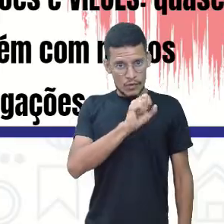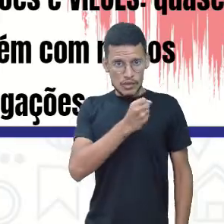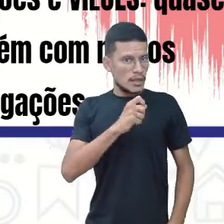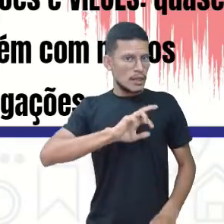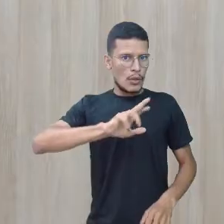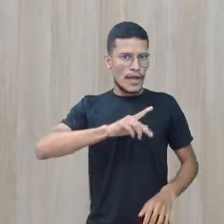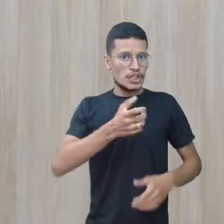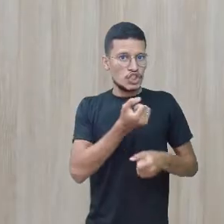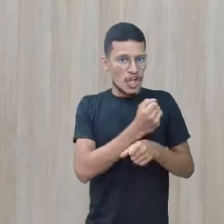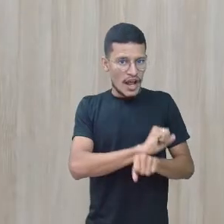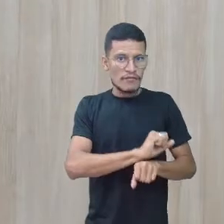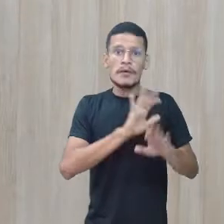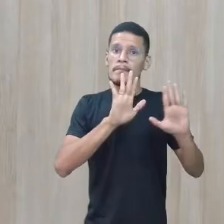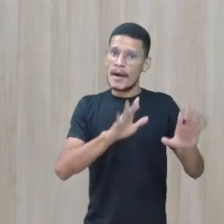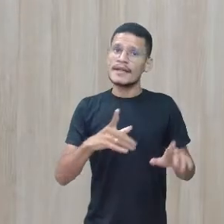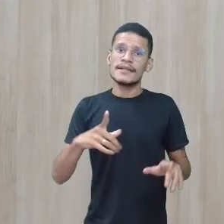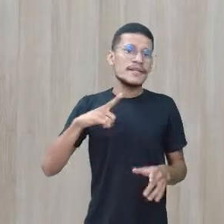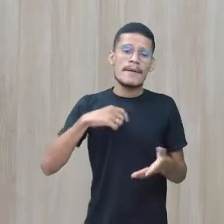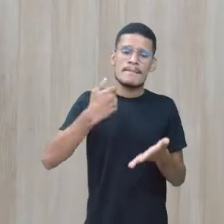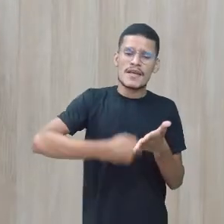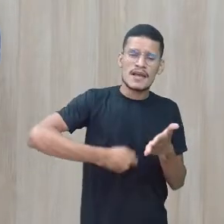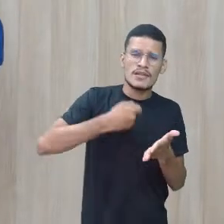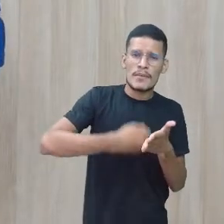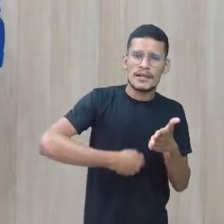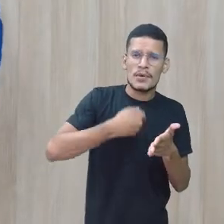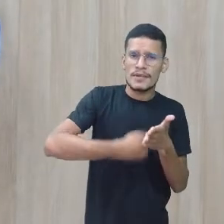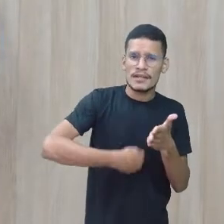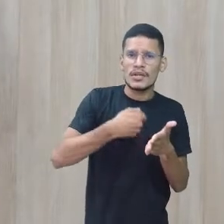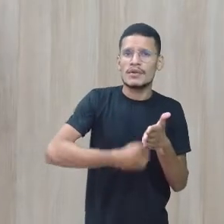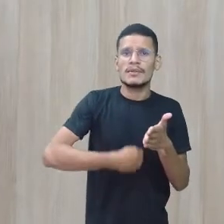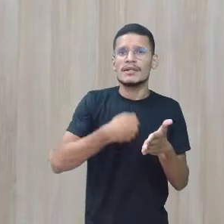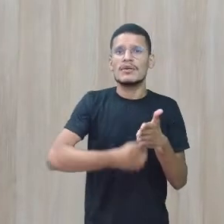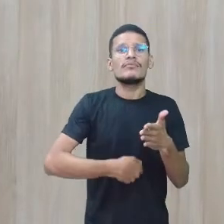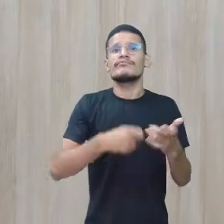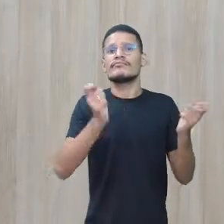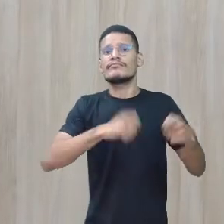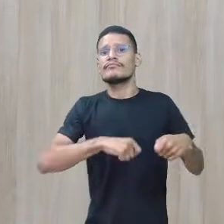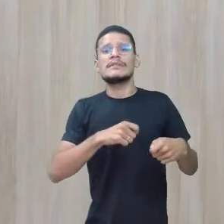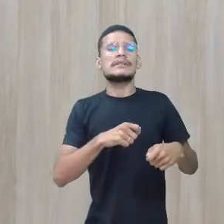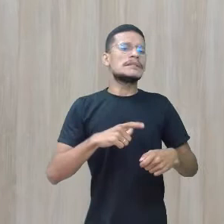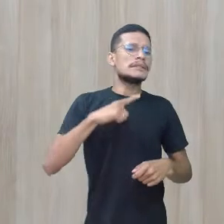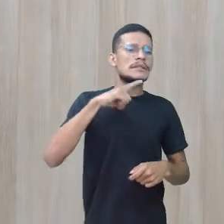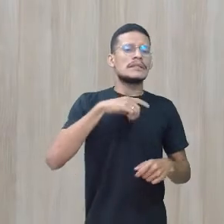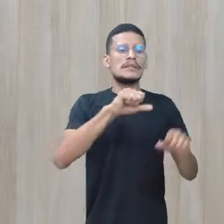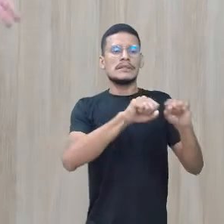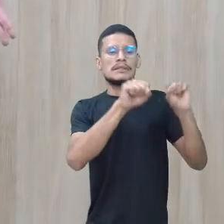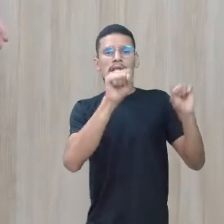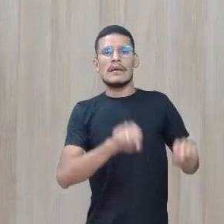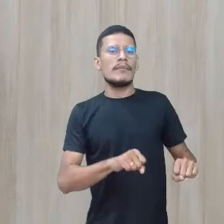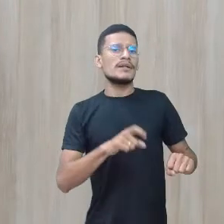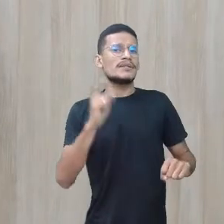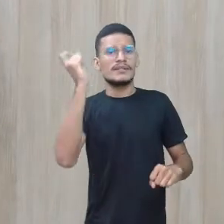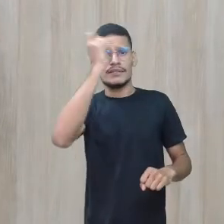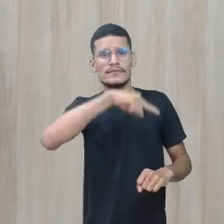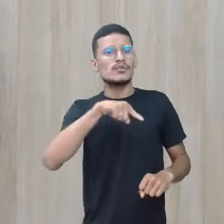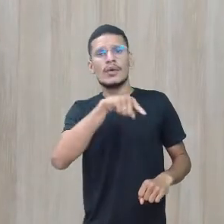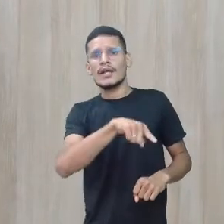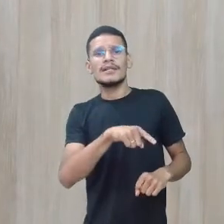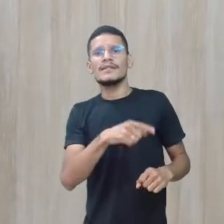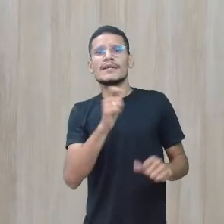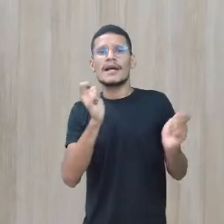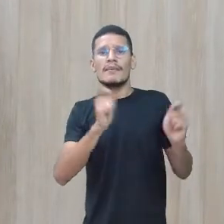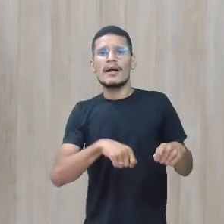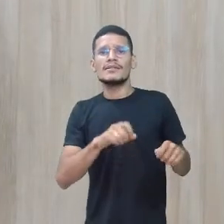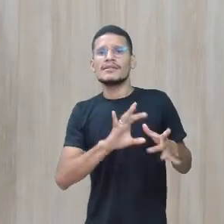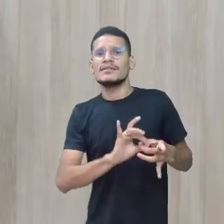escravos, mas eles tinham tantas obrigações que terminavam presos ali em uma estrutura da qual dificilmente eles tinham condições